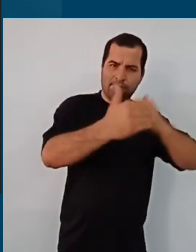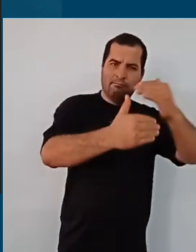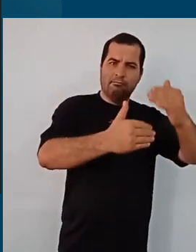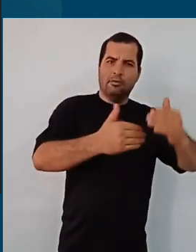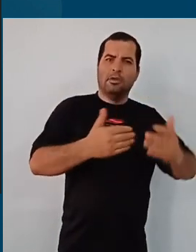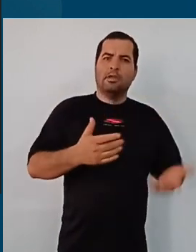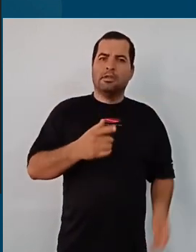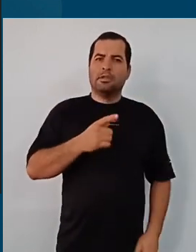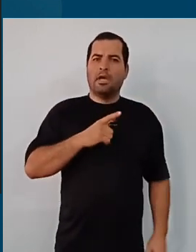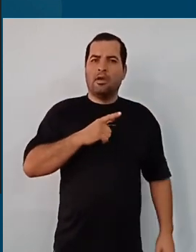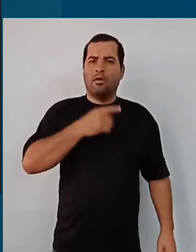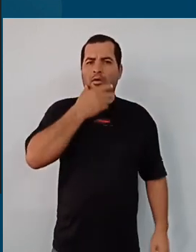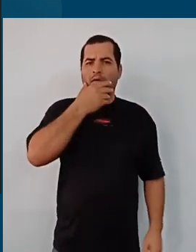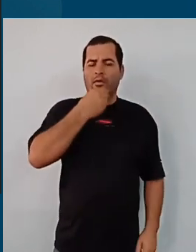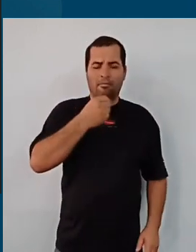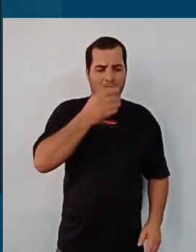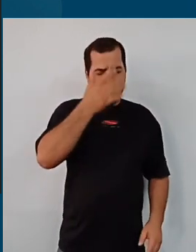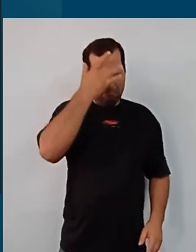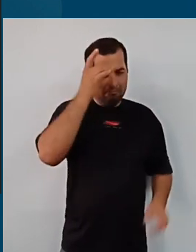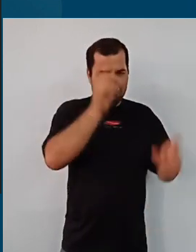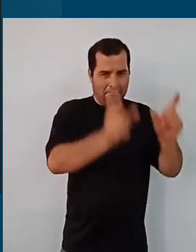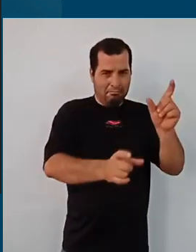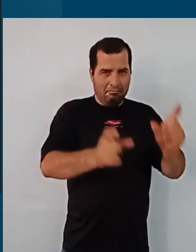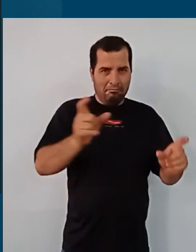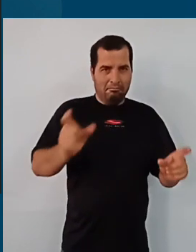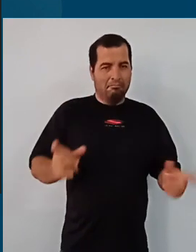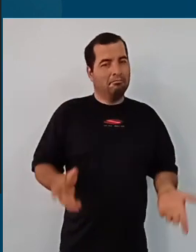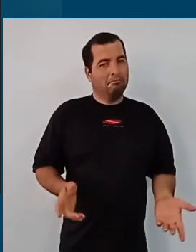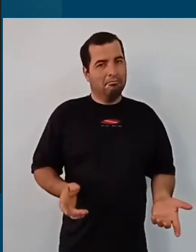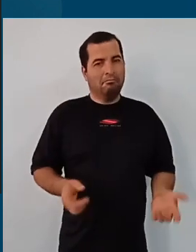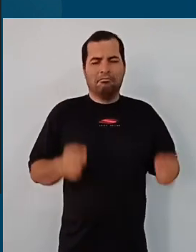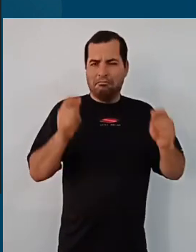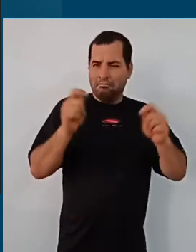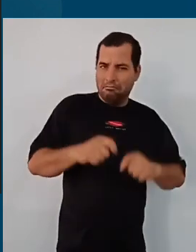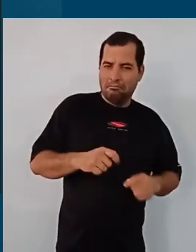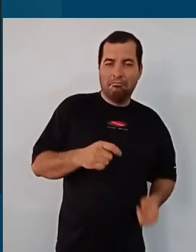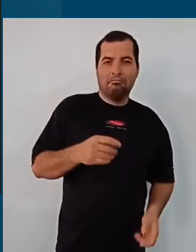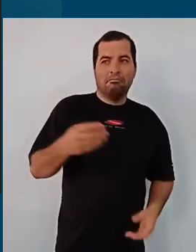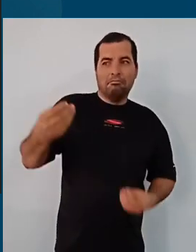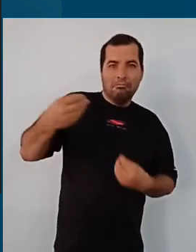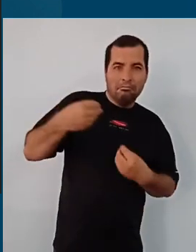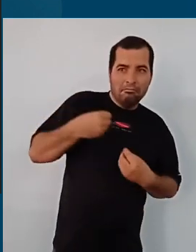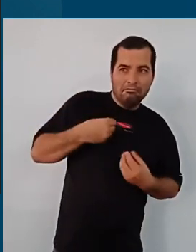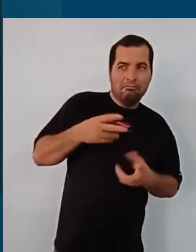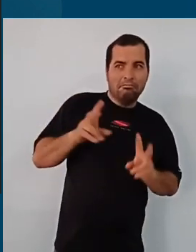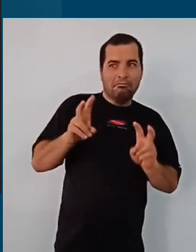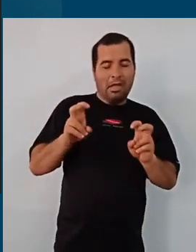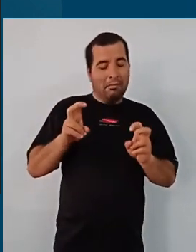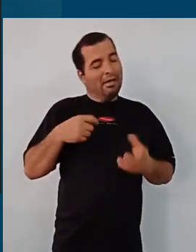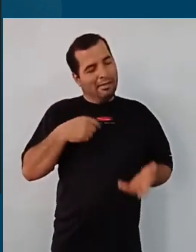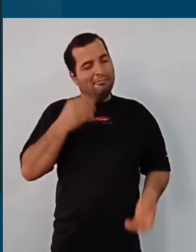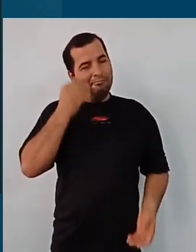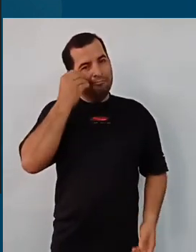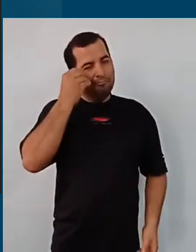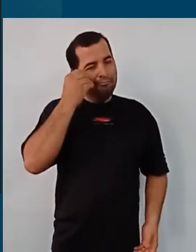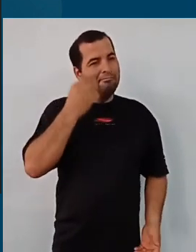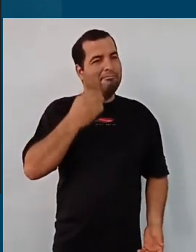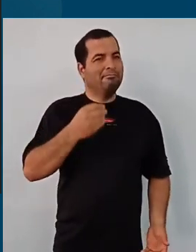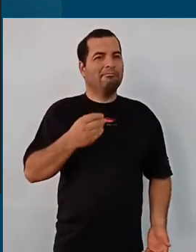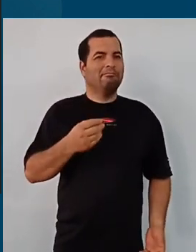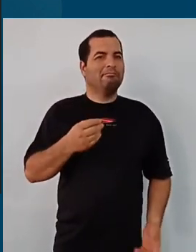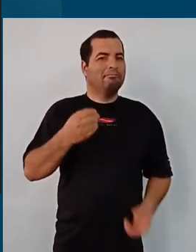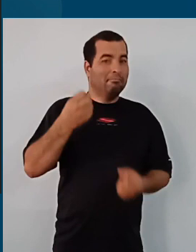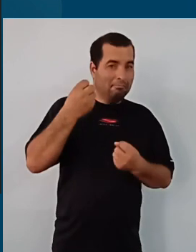construção de possibilidades. Esse foi o desafio que me deram e eu vou tentar arranhar esse tema de